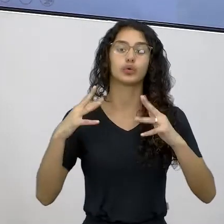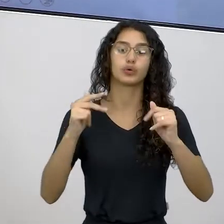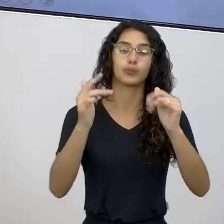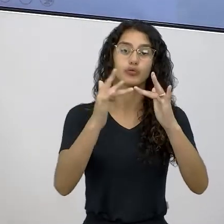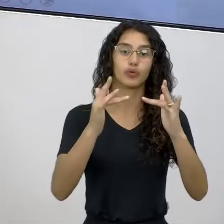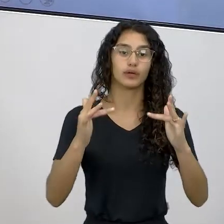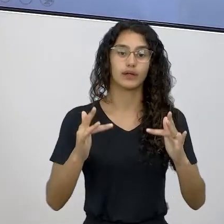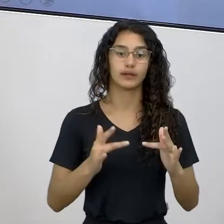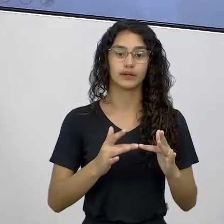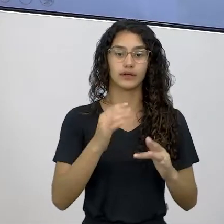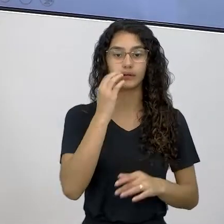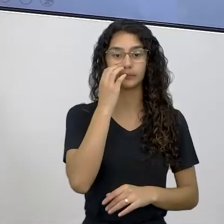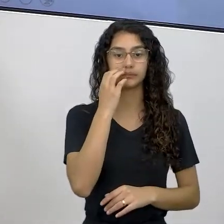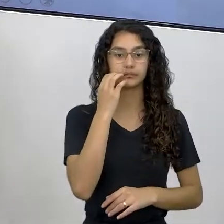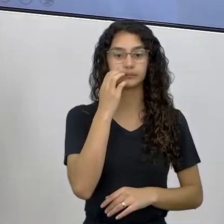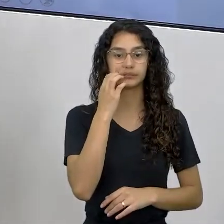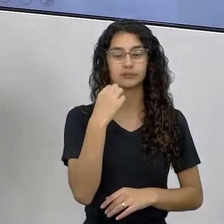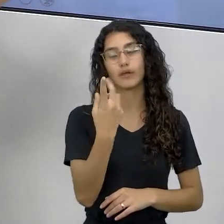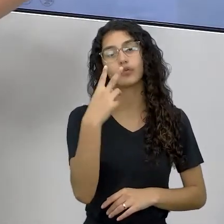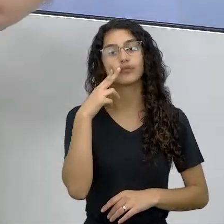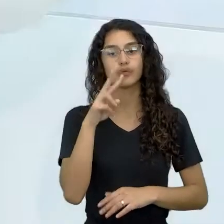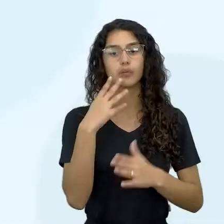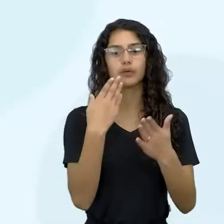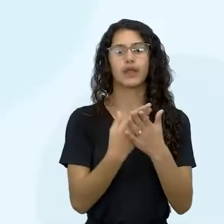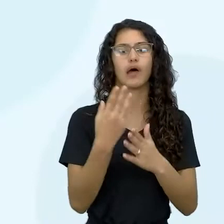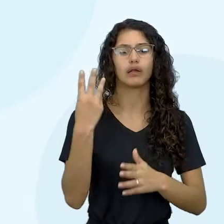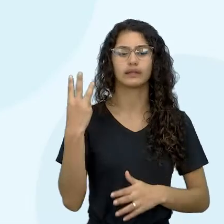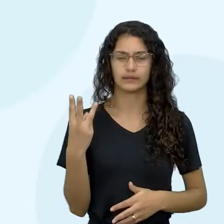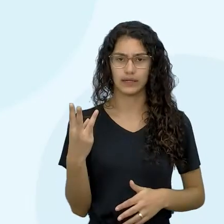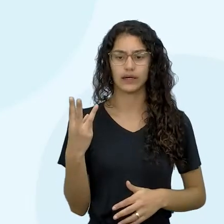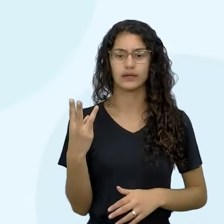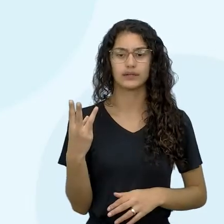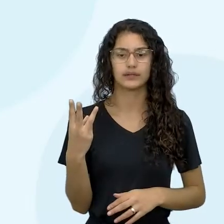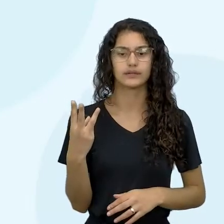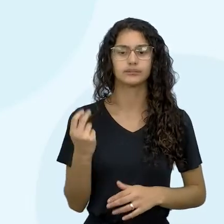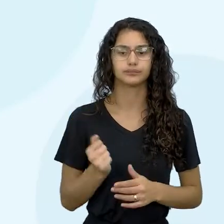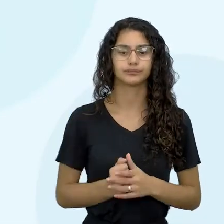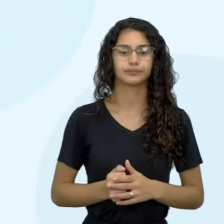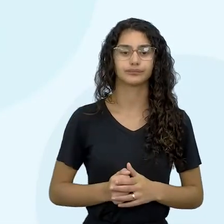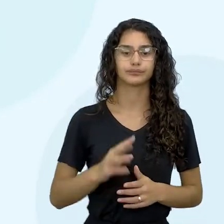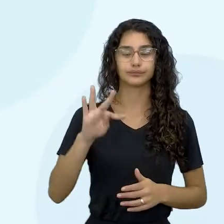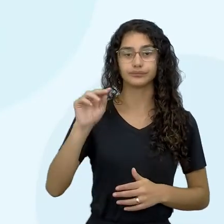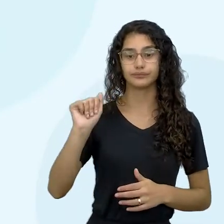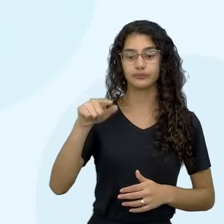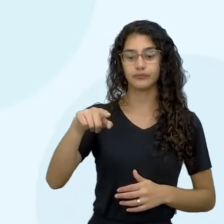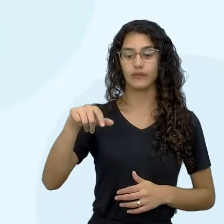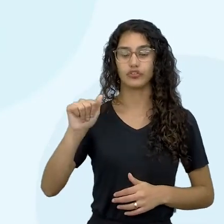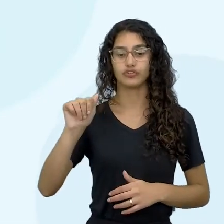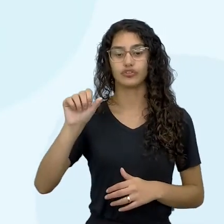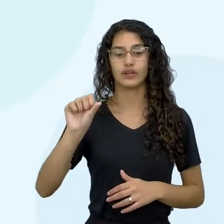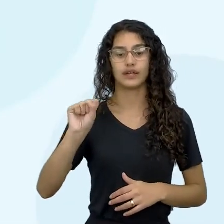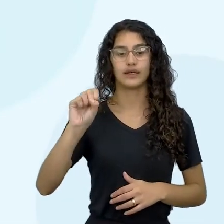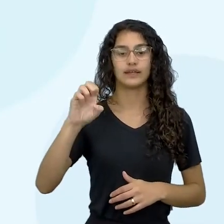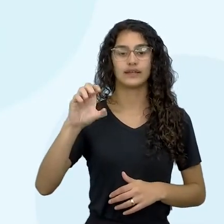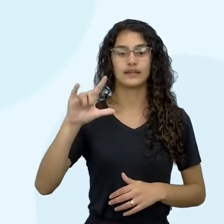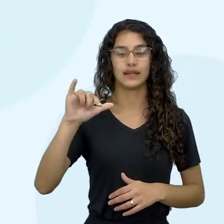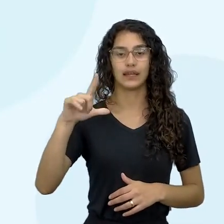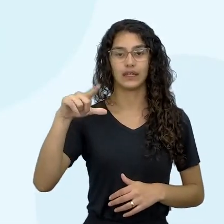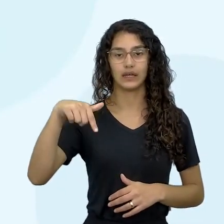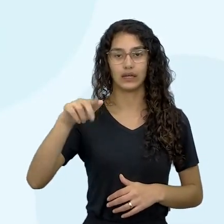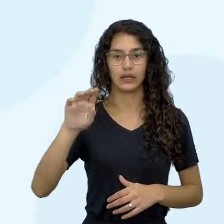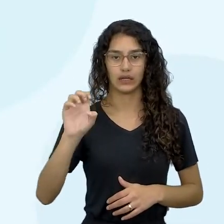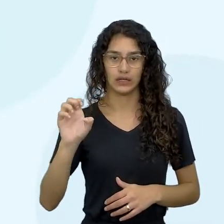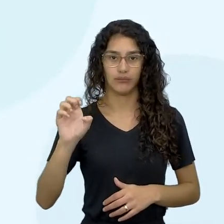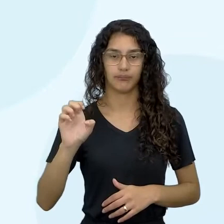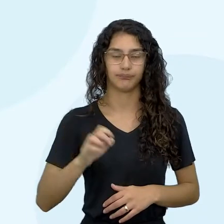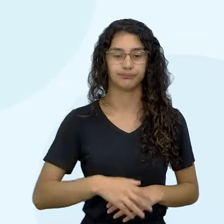ligado à taxa Selic. Nós vimos aí na aula 3, taxa Selic, e hoje nós vamos continuar falando dela.